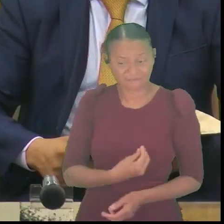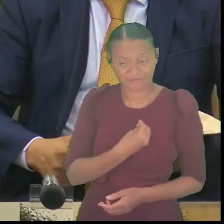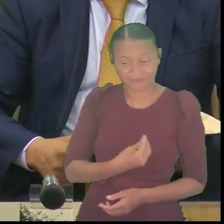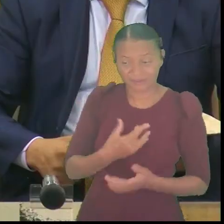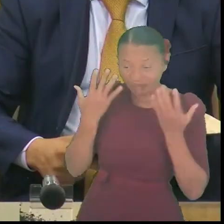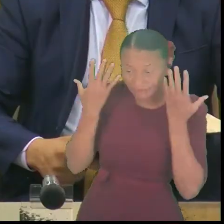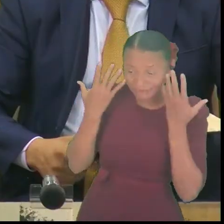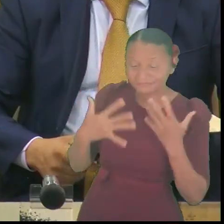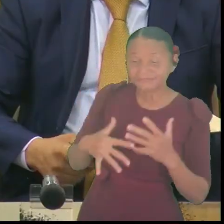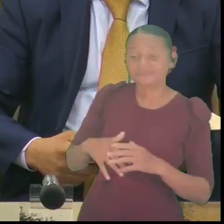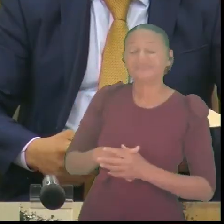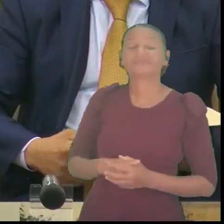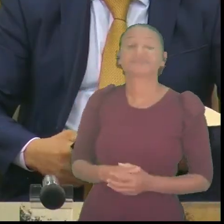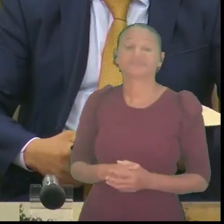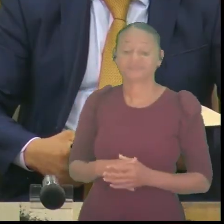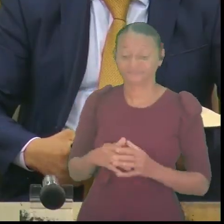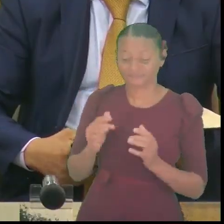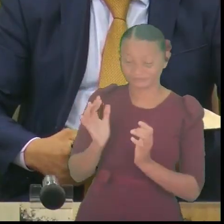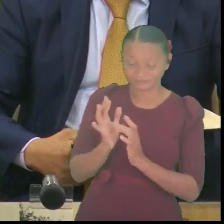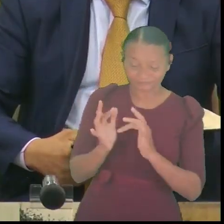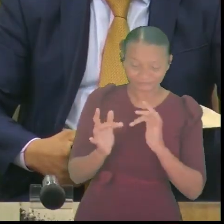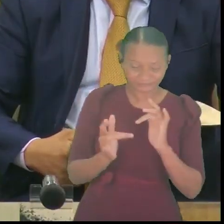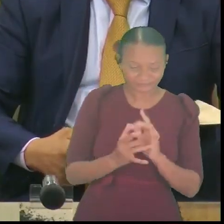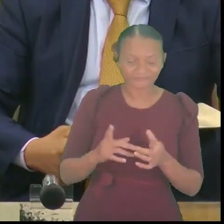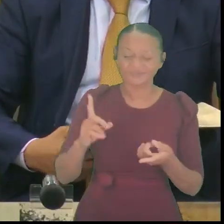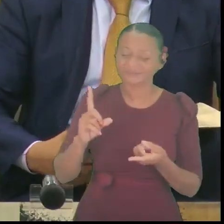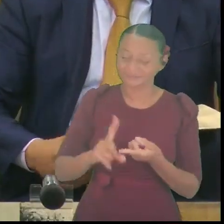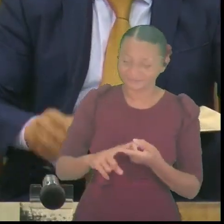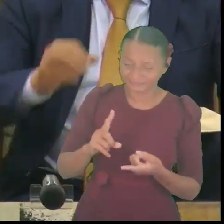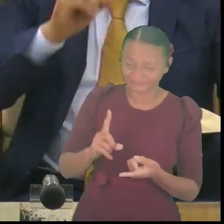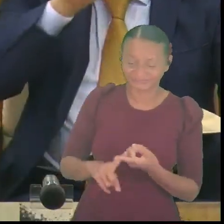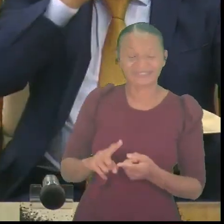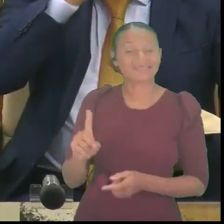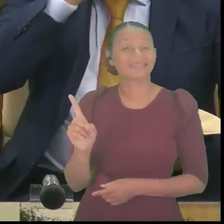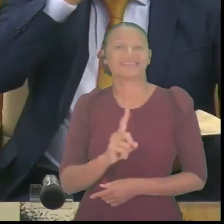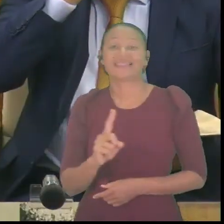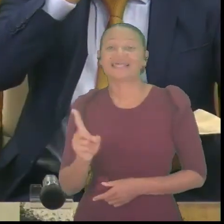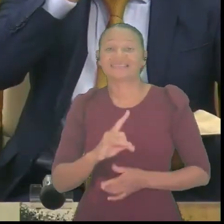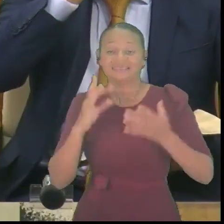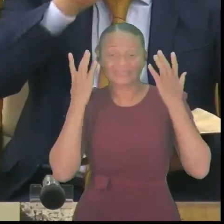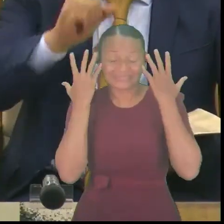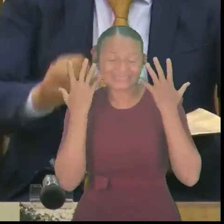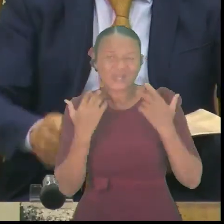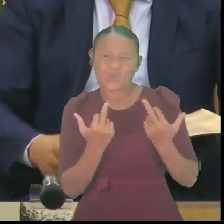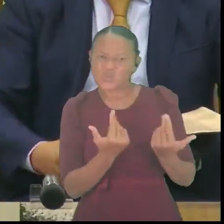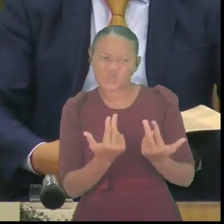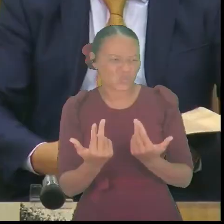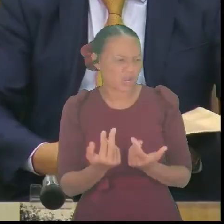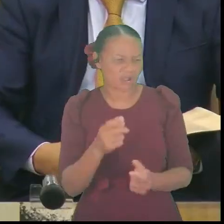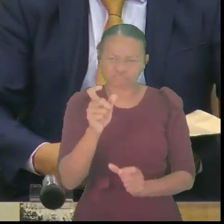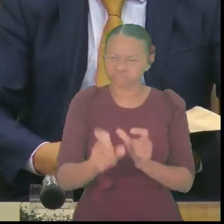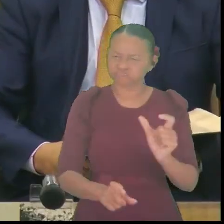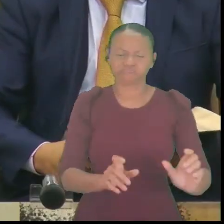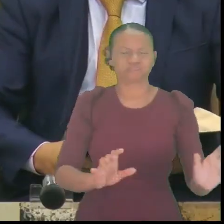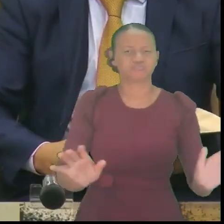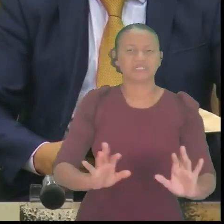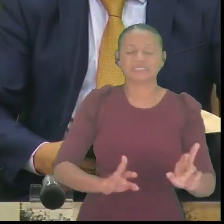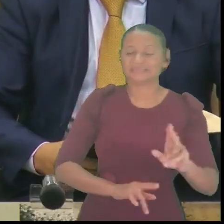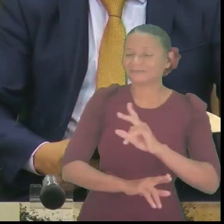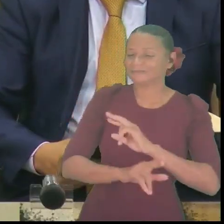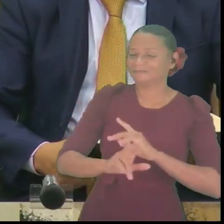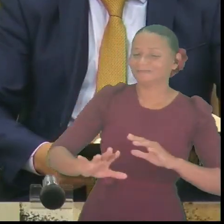vida natural, Jesus também viveu uma vida não natural. Ele não era igual aos demais, ele era diferente de